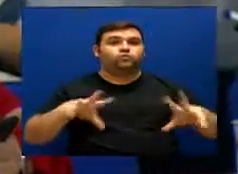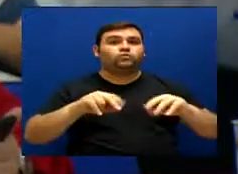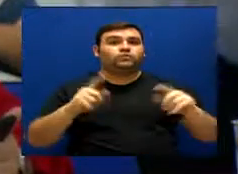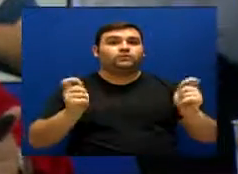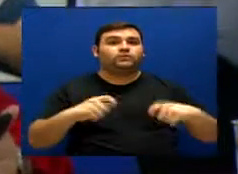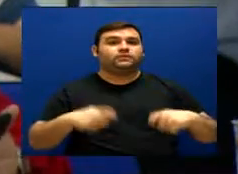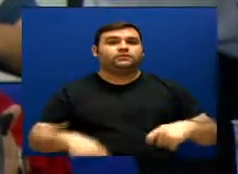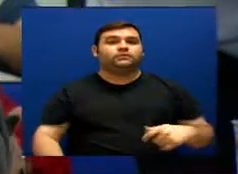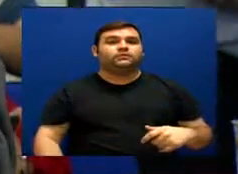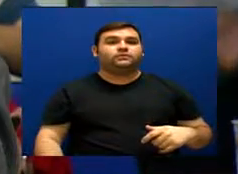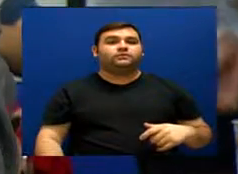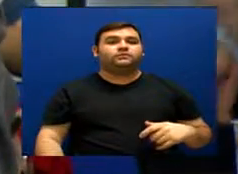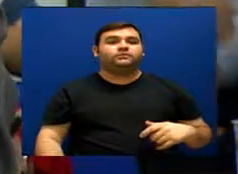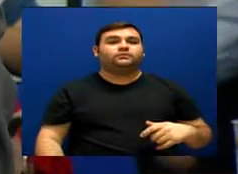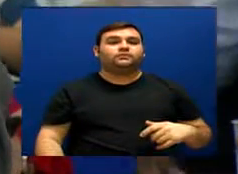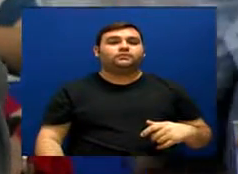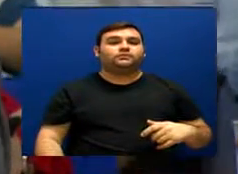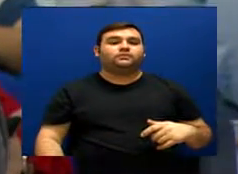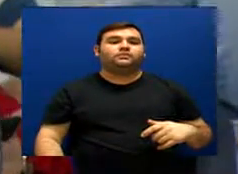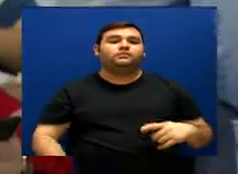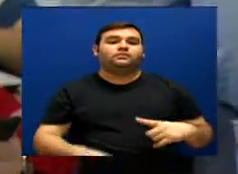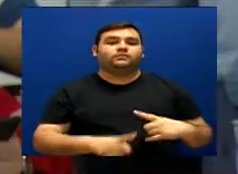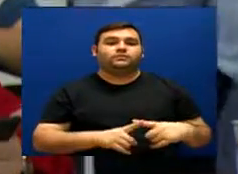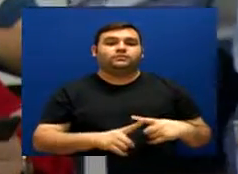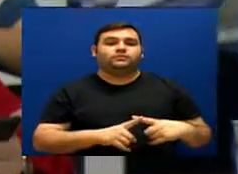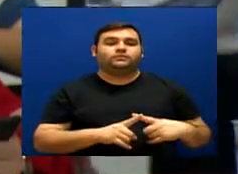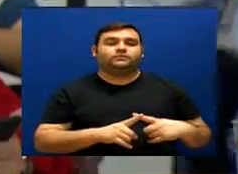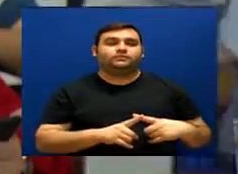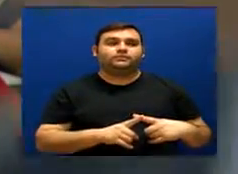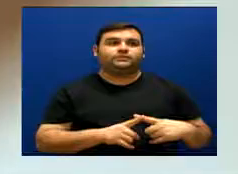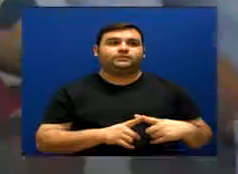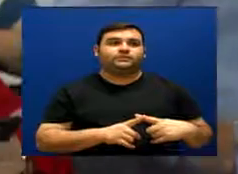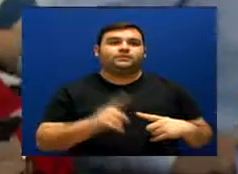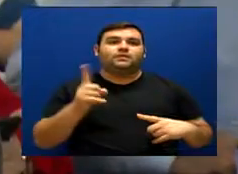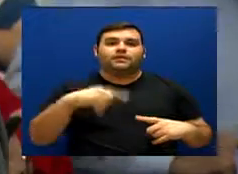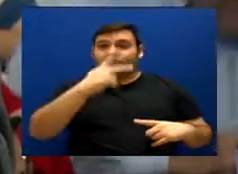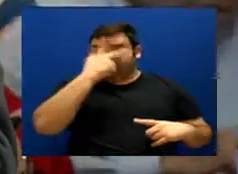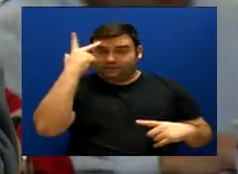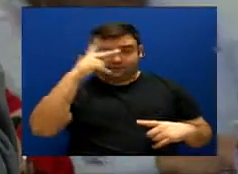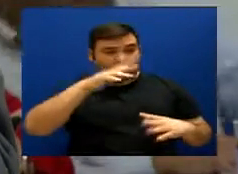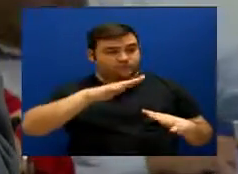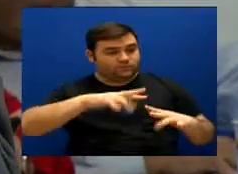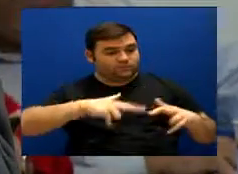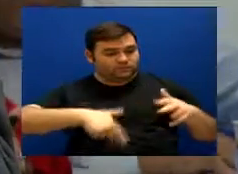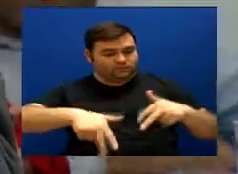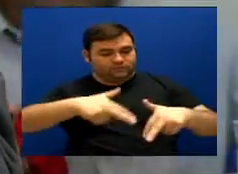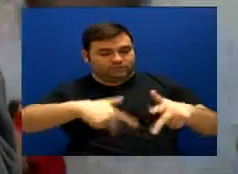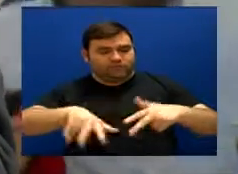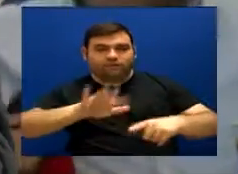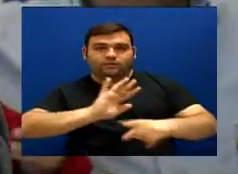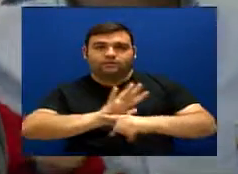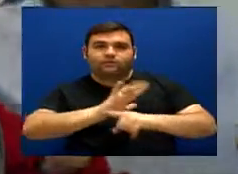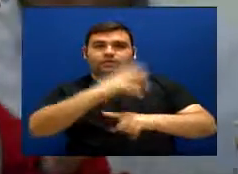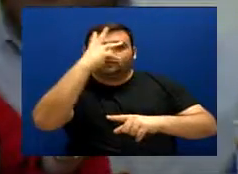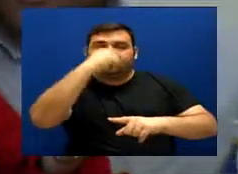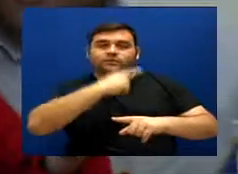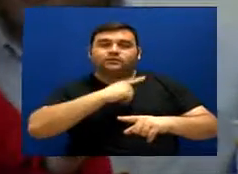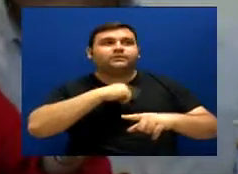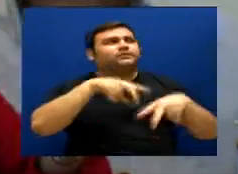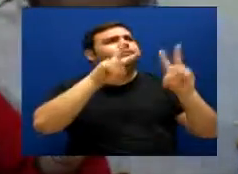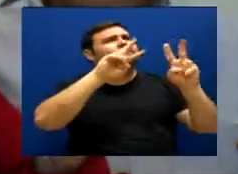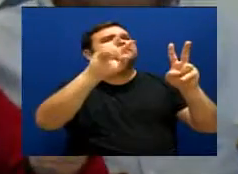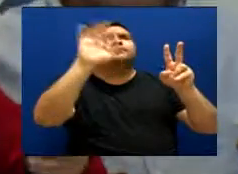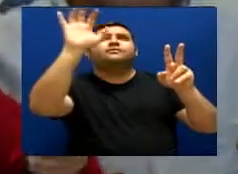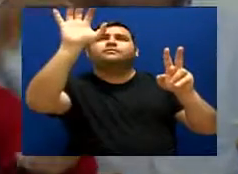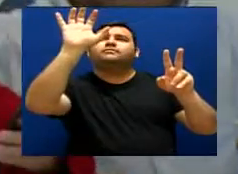condição, não só para o elemento humano, porque o vereador falou como é bonito para o olhar